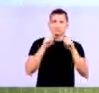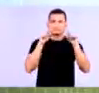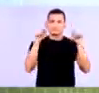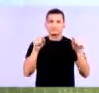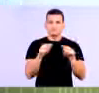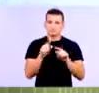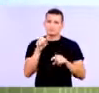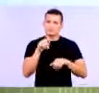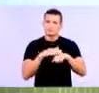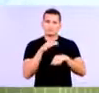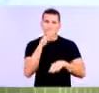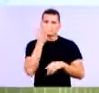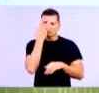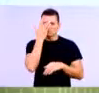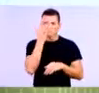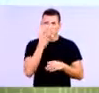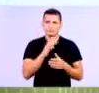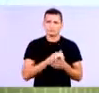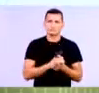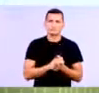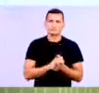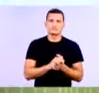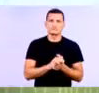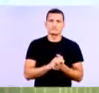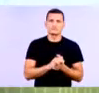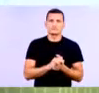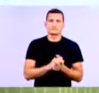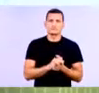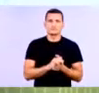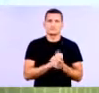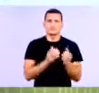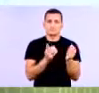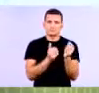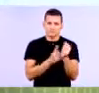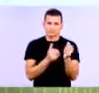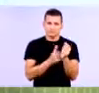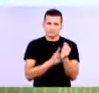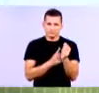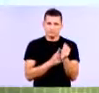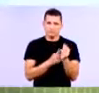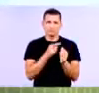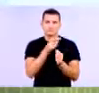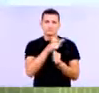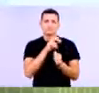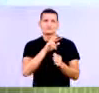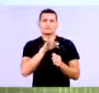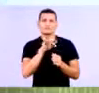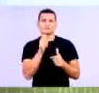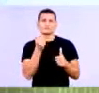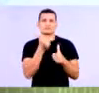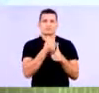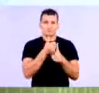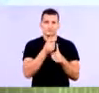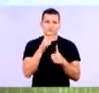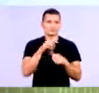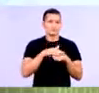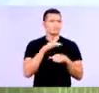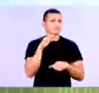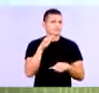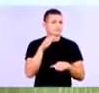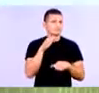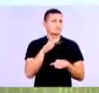mais fácil abrir a senha, né, para aquele que vai substituí-lo? Acho que é mais seguro,